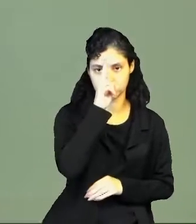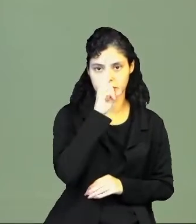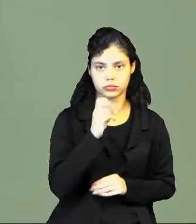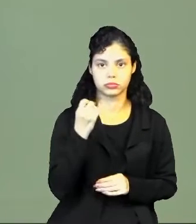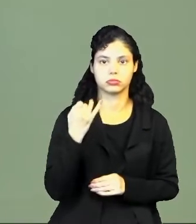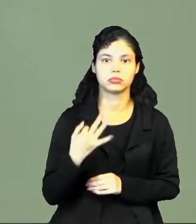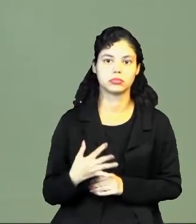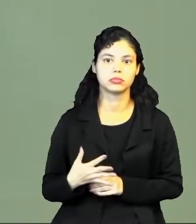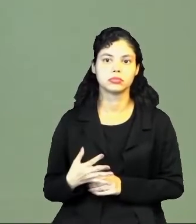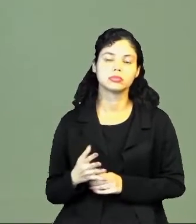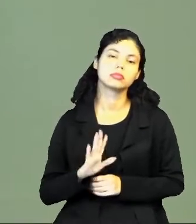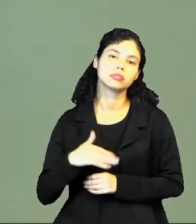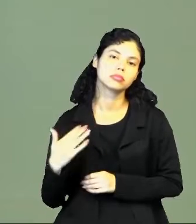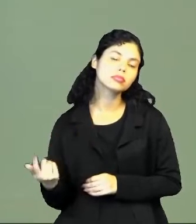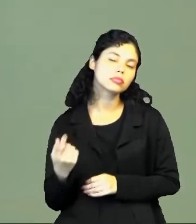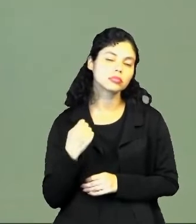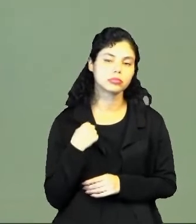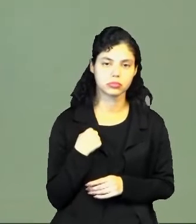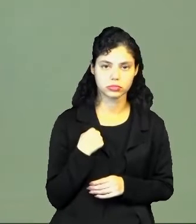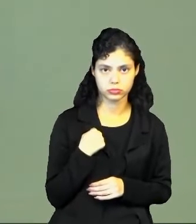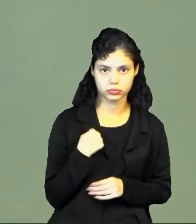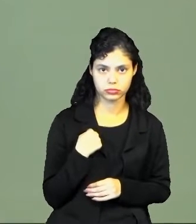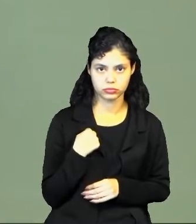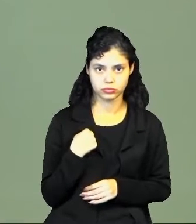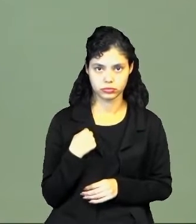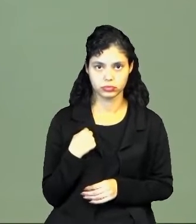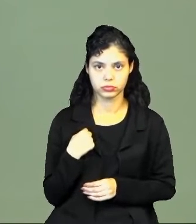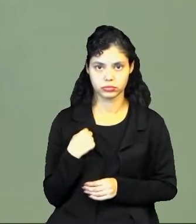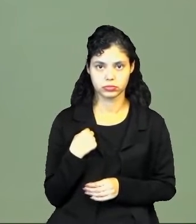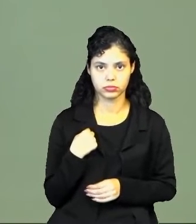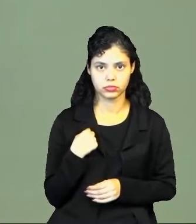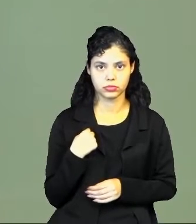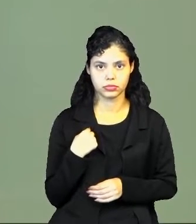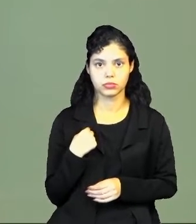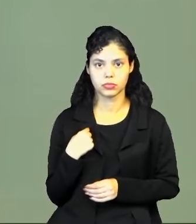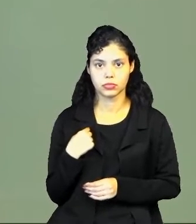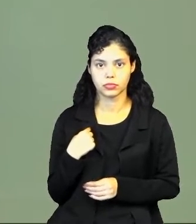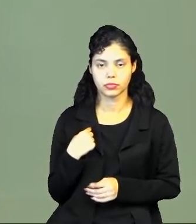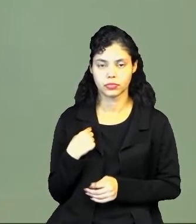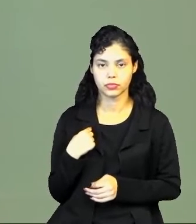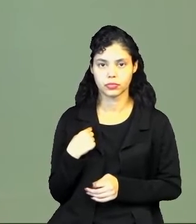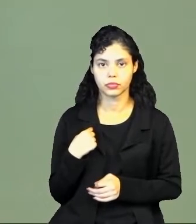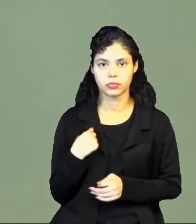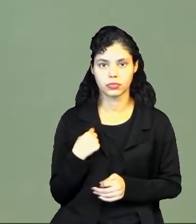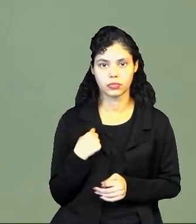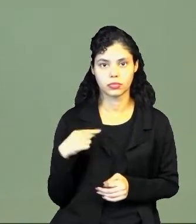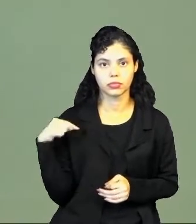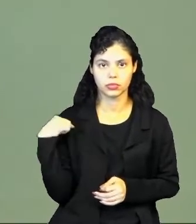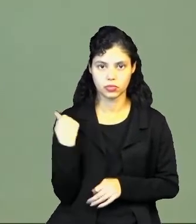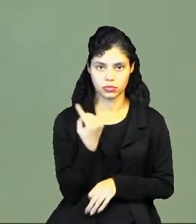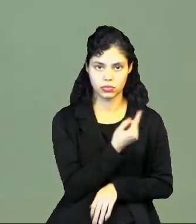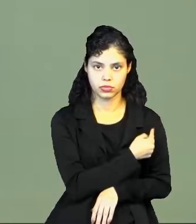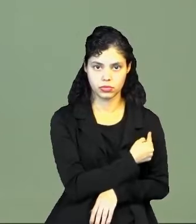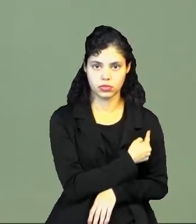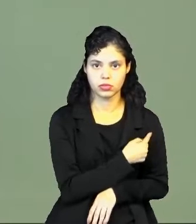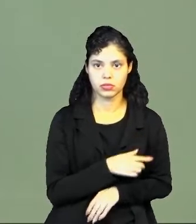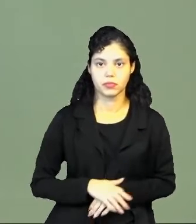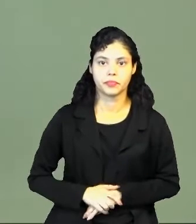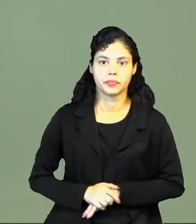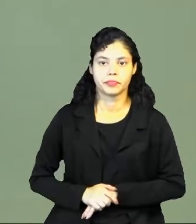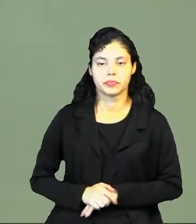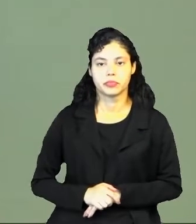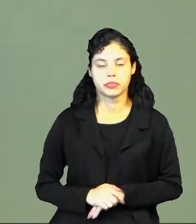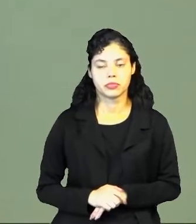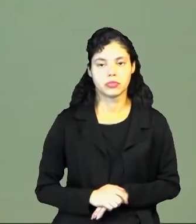aula eu expliquei? Quando eu falo eu, é só. Quando eu falo nós, é eu, né? Quando eu falo nós, eu estou me incluindo. Nós